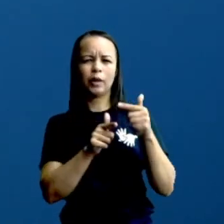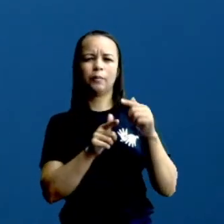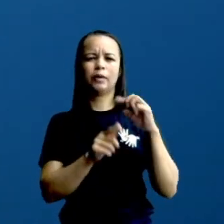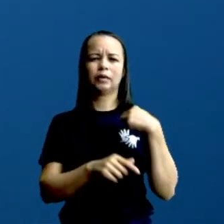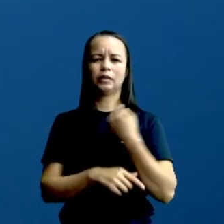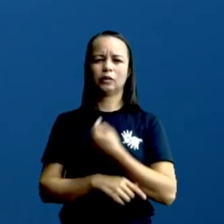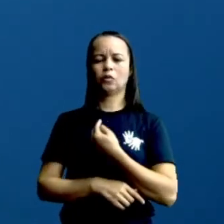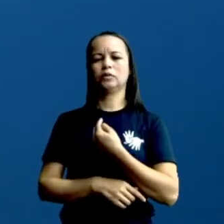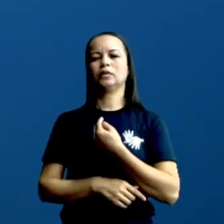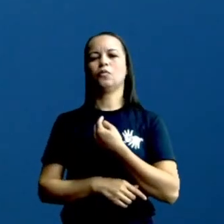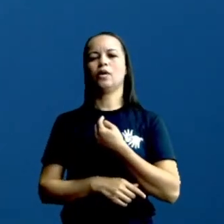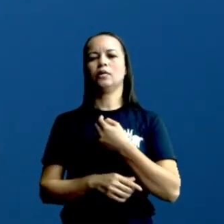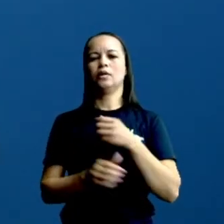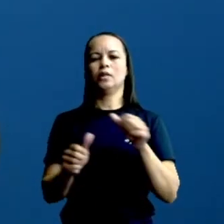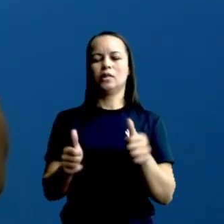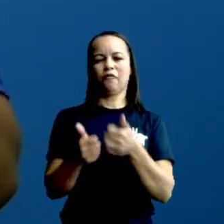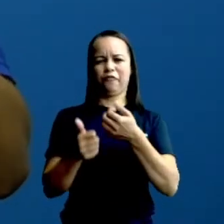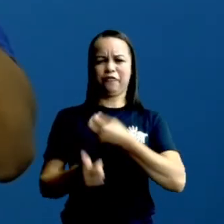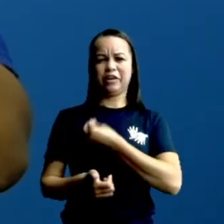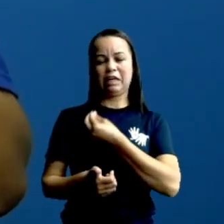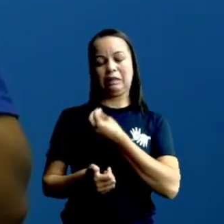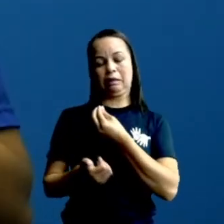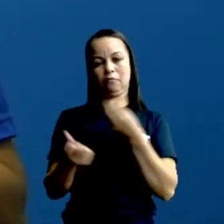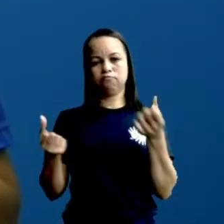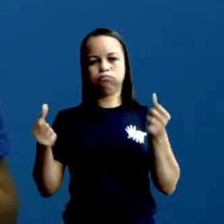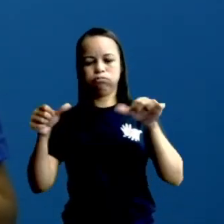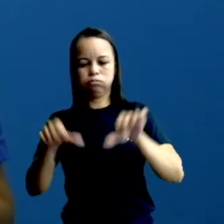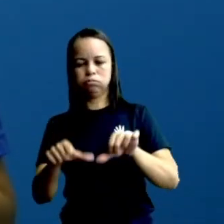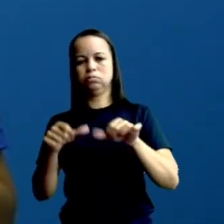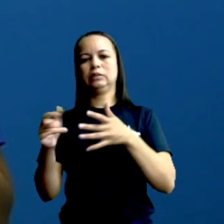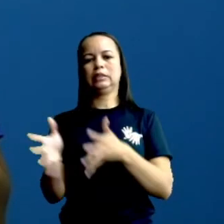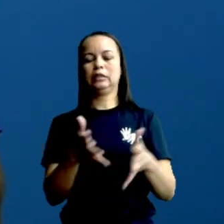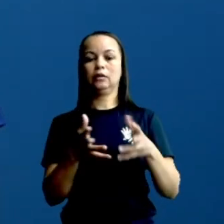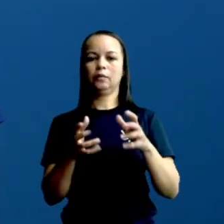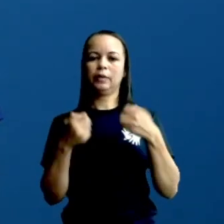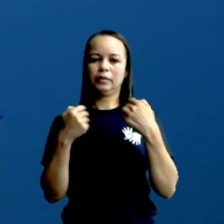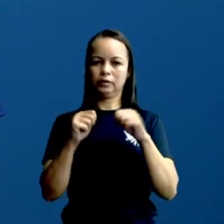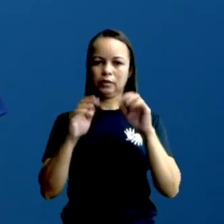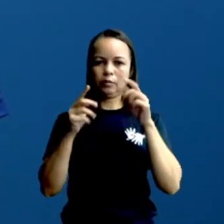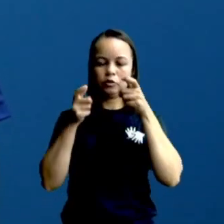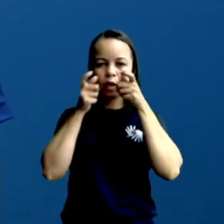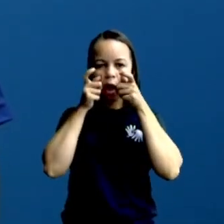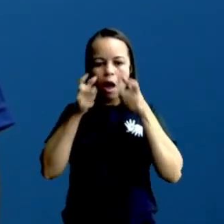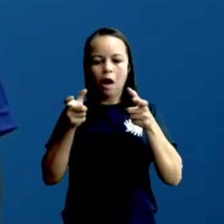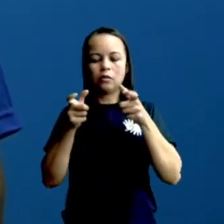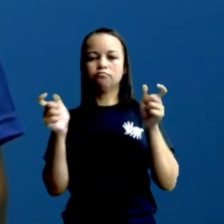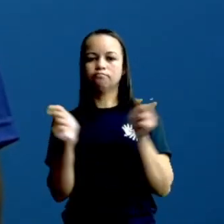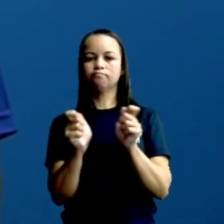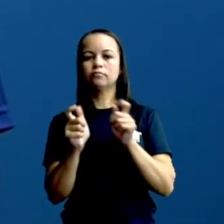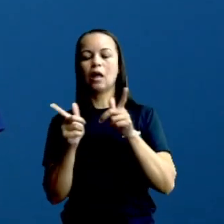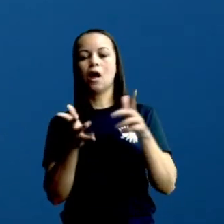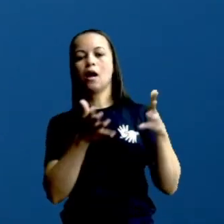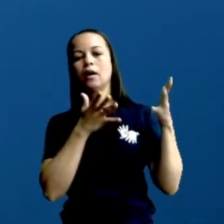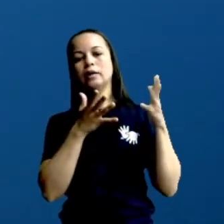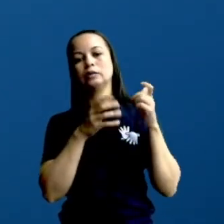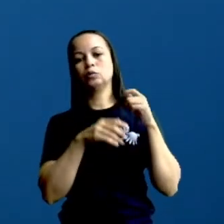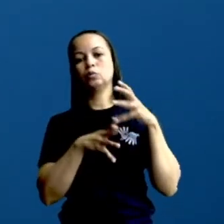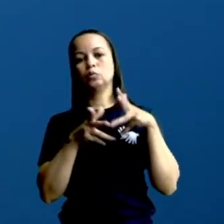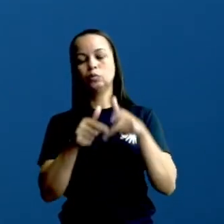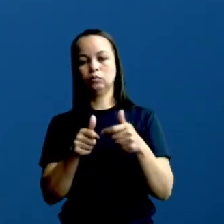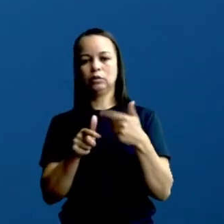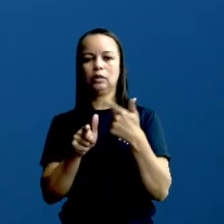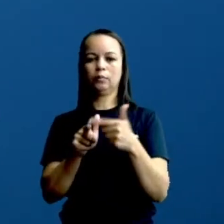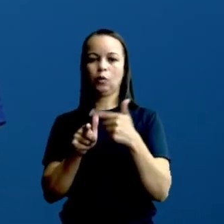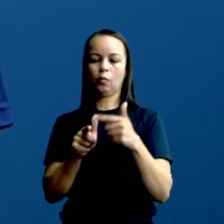nossa qualidade de vida e precisamos estar atentos a tudo isso, porque tudo isso é provocado por